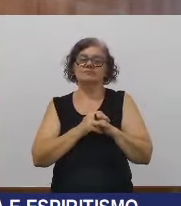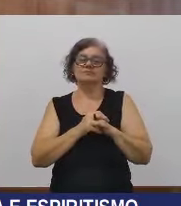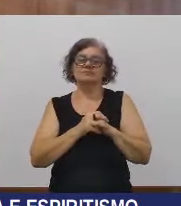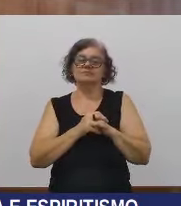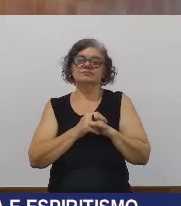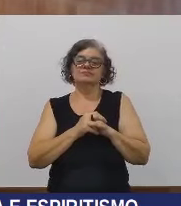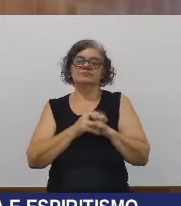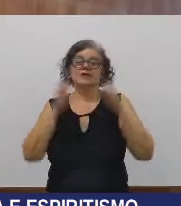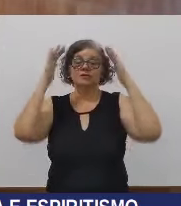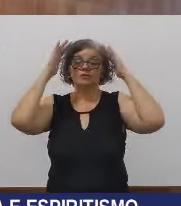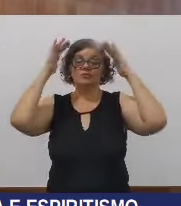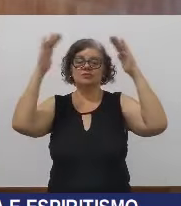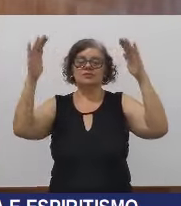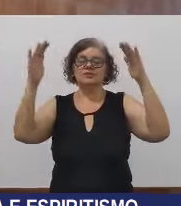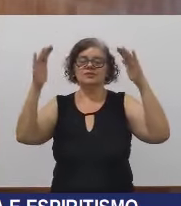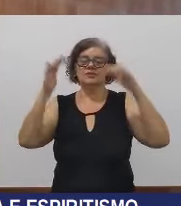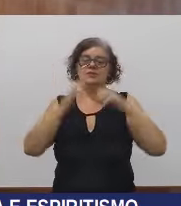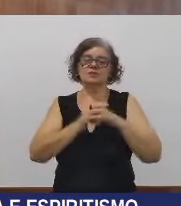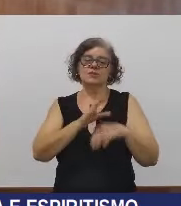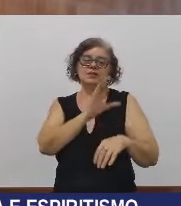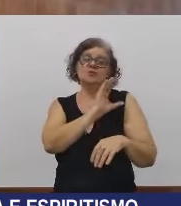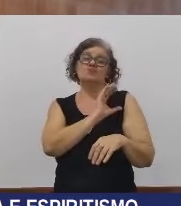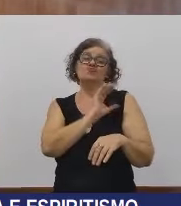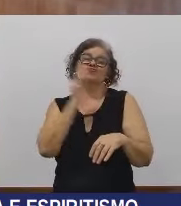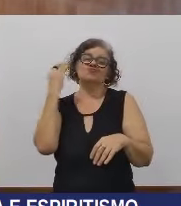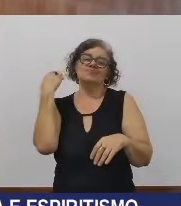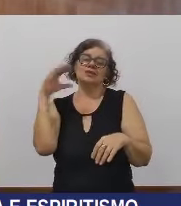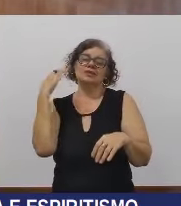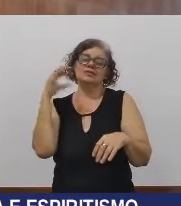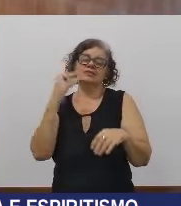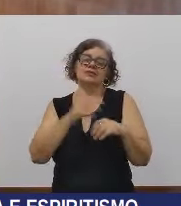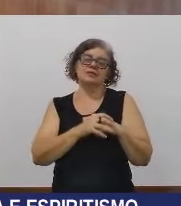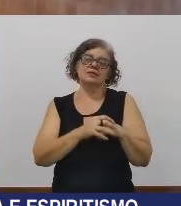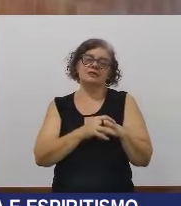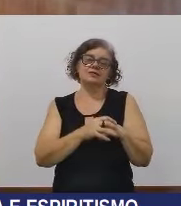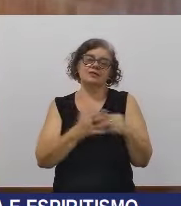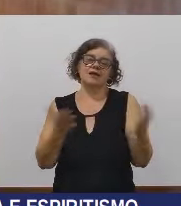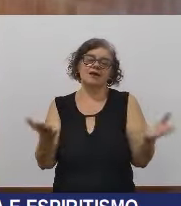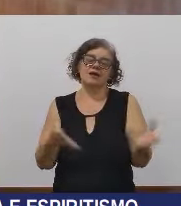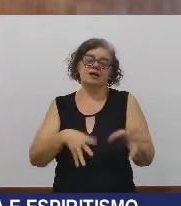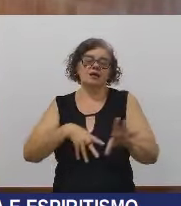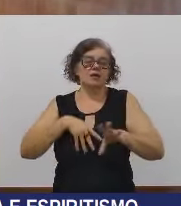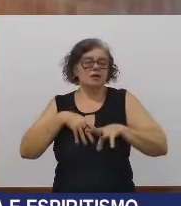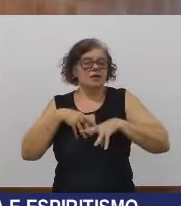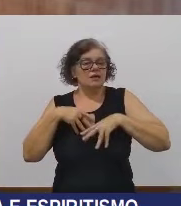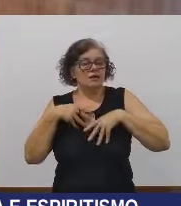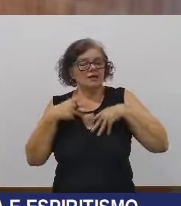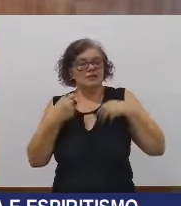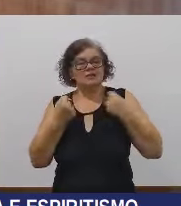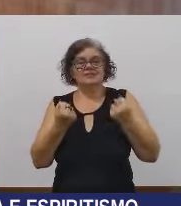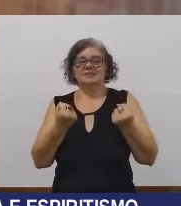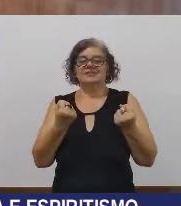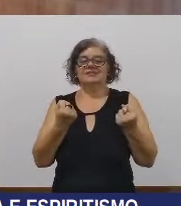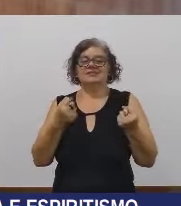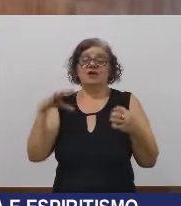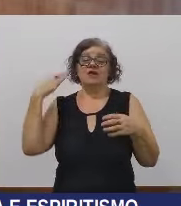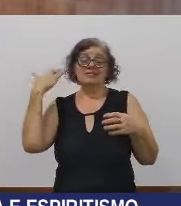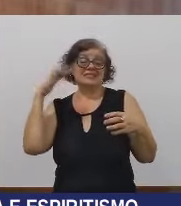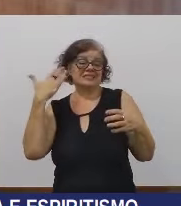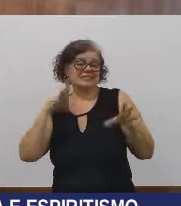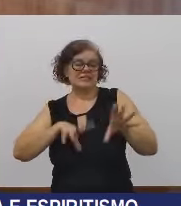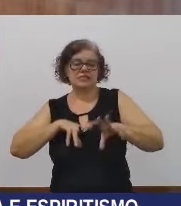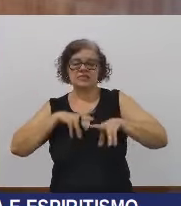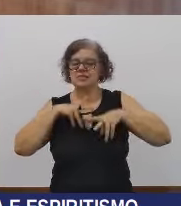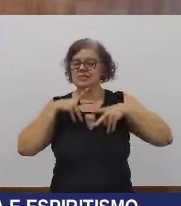E com todo o respeito que eu devo à ciência, essa sensação eles não